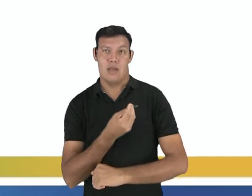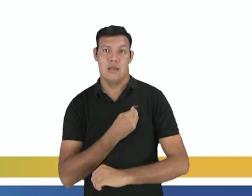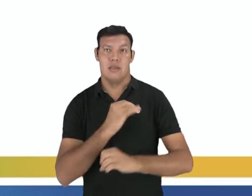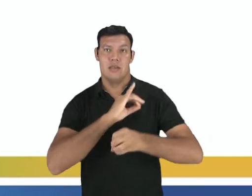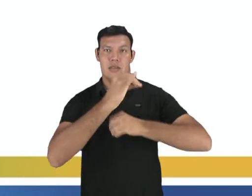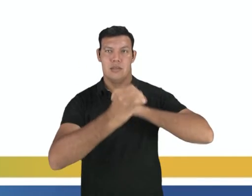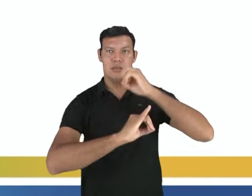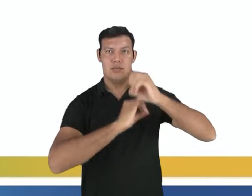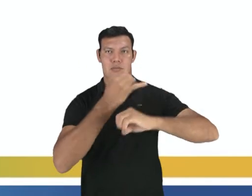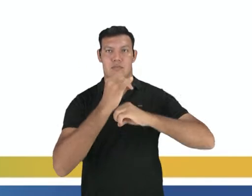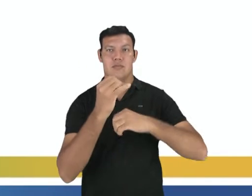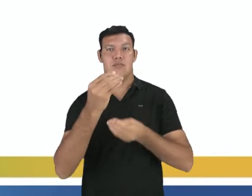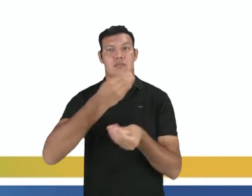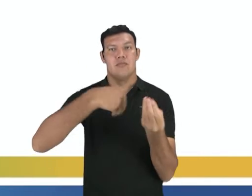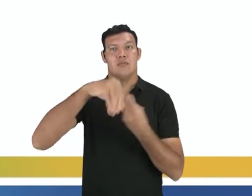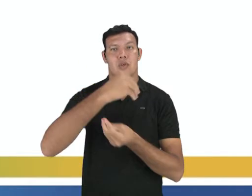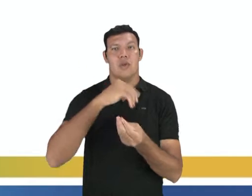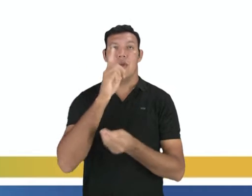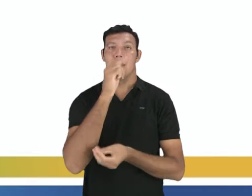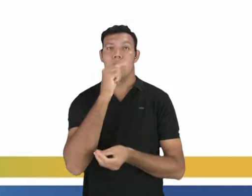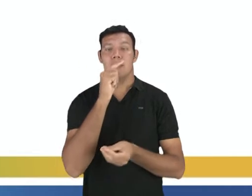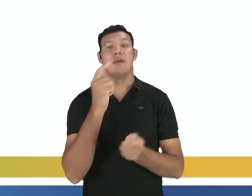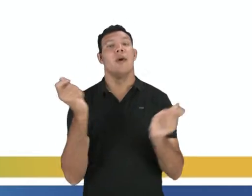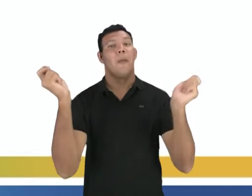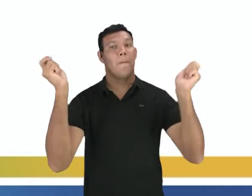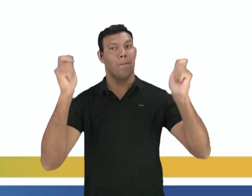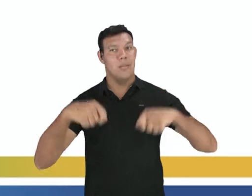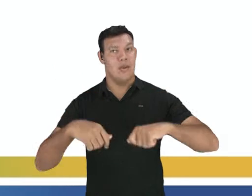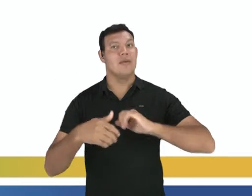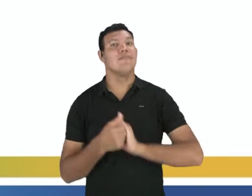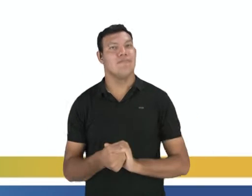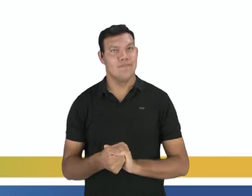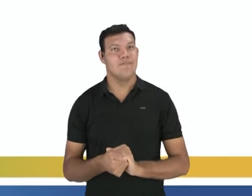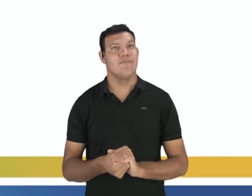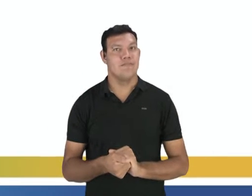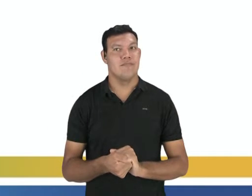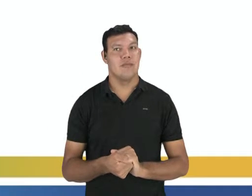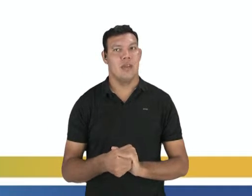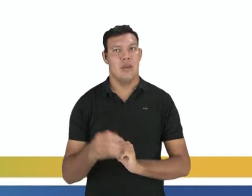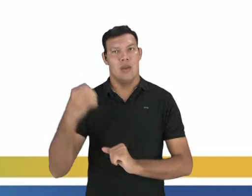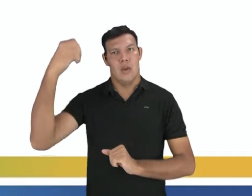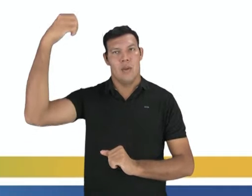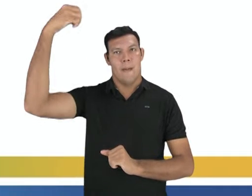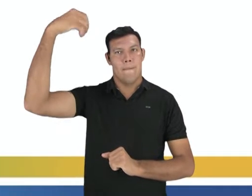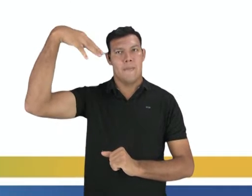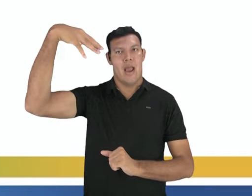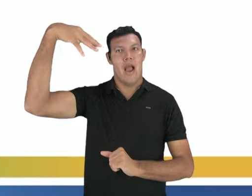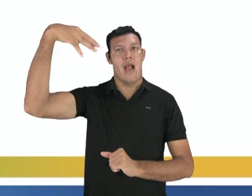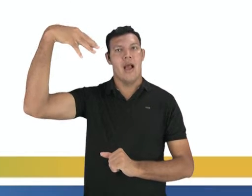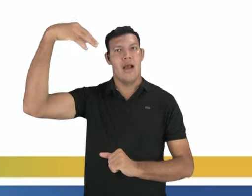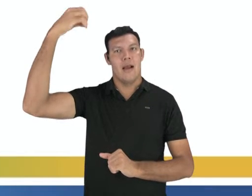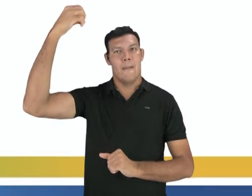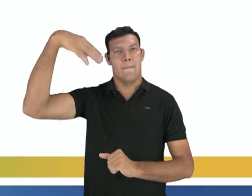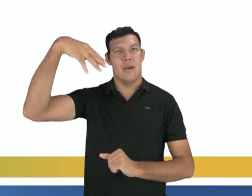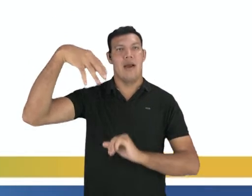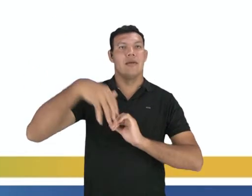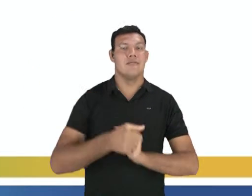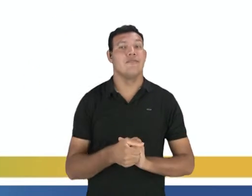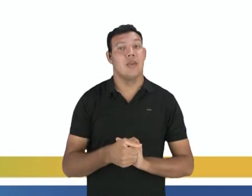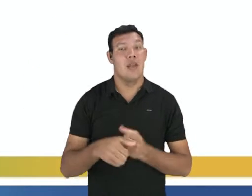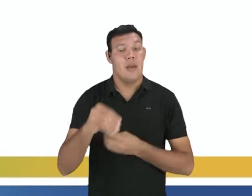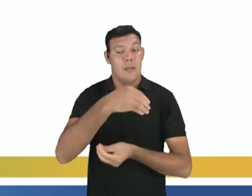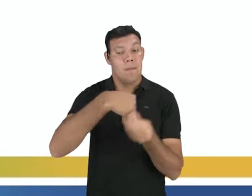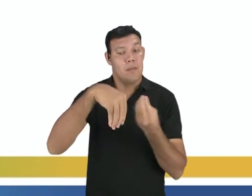ok? E aí é por isso que é possível essa lâmpada fique acesa. Então, uma solução